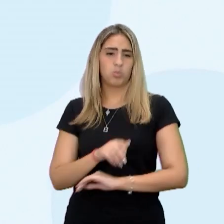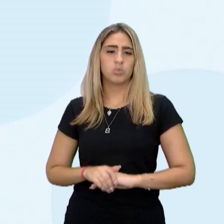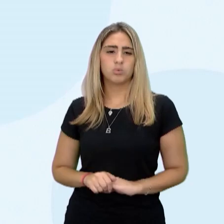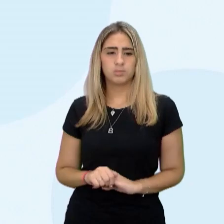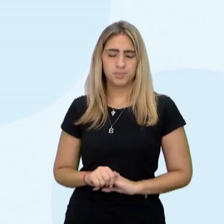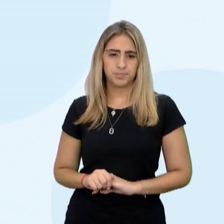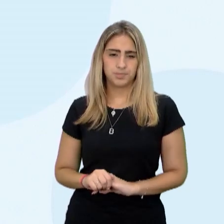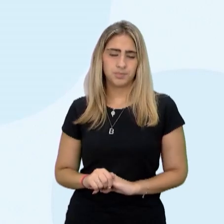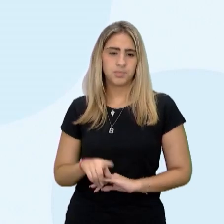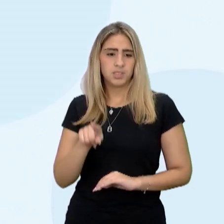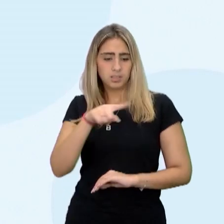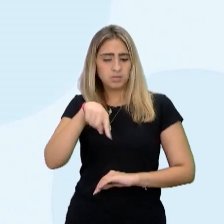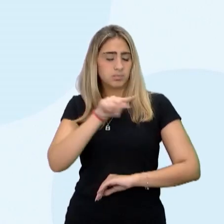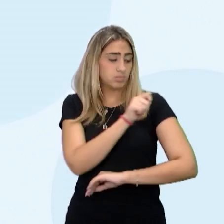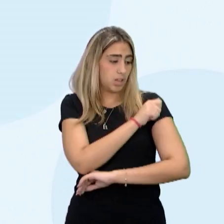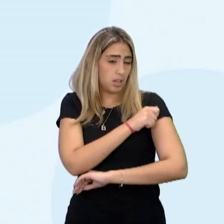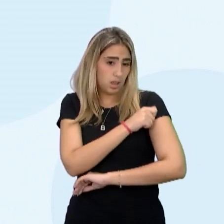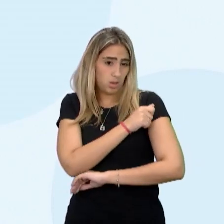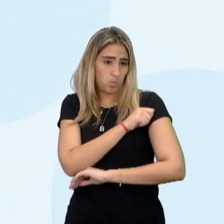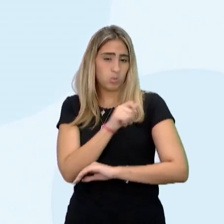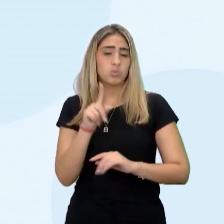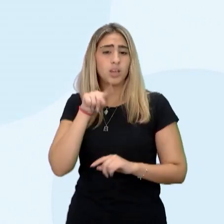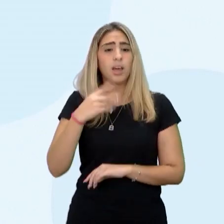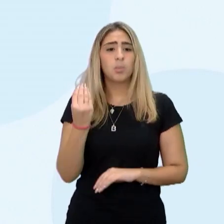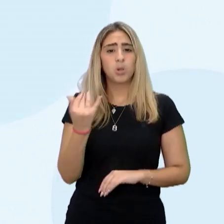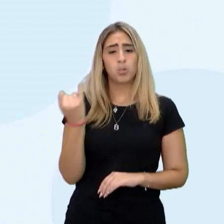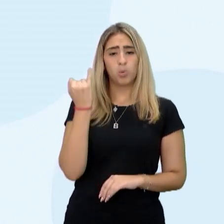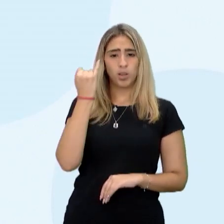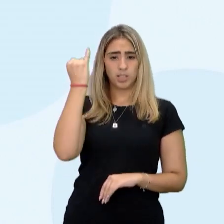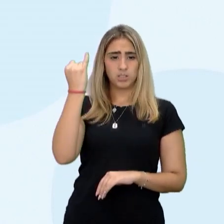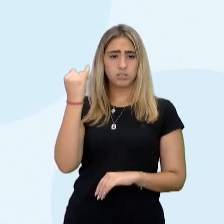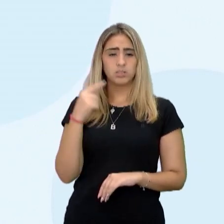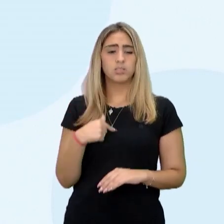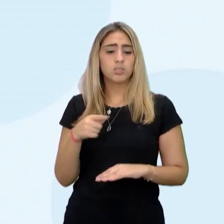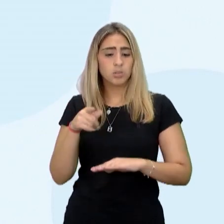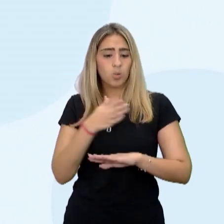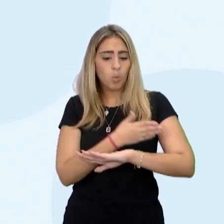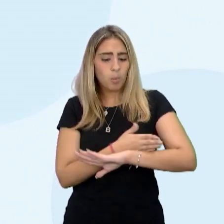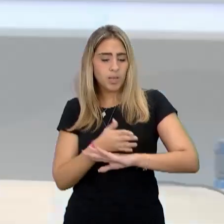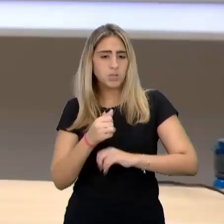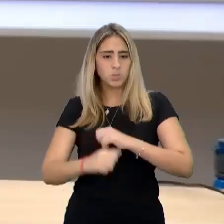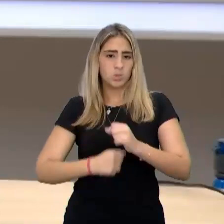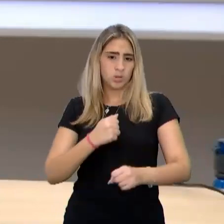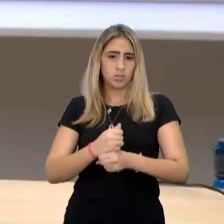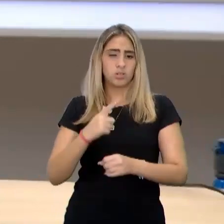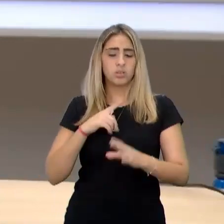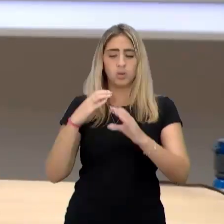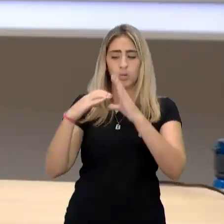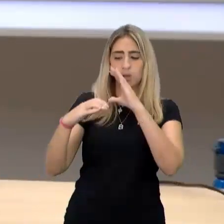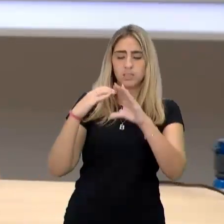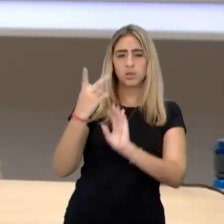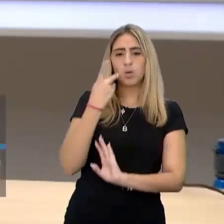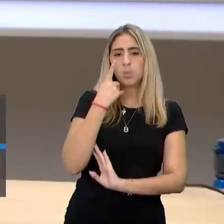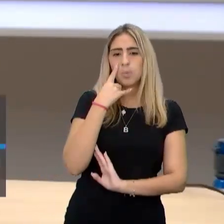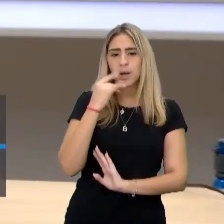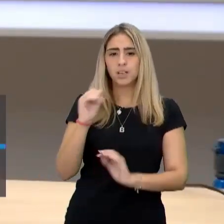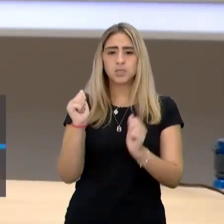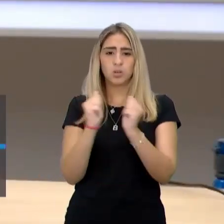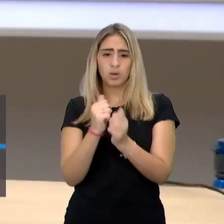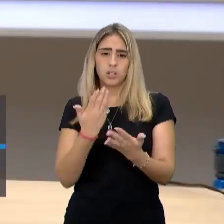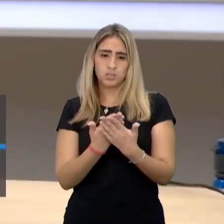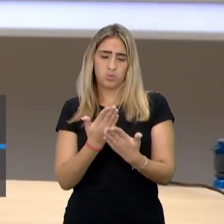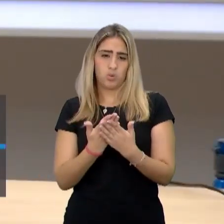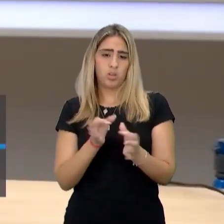mesmo. A agenda dos estudantes é super importante, principalmente nos anos iniciais, porque é a comunicação dos pais com a escola